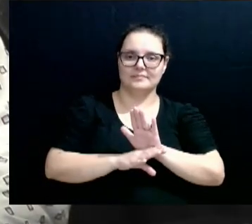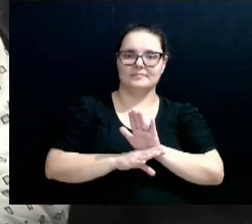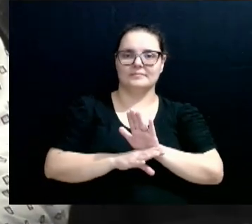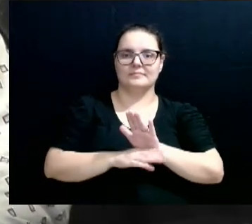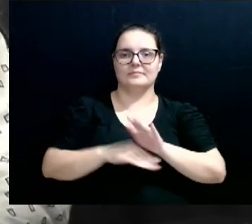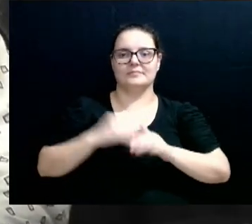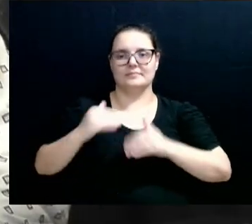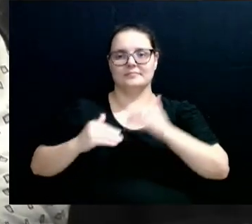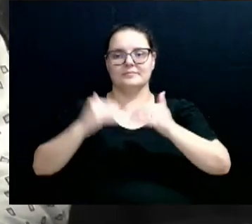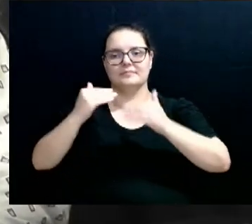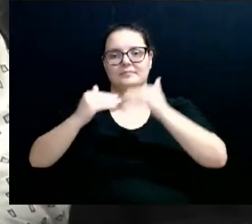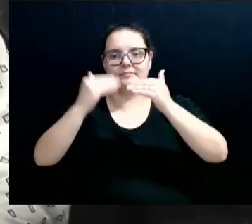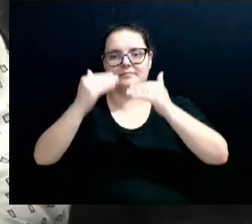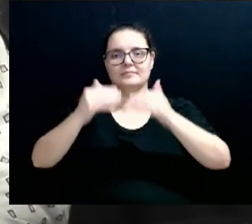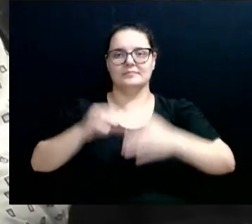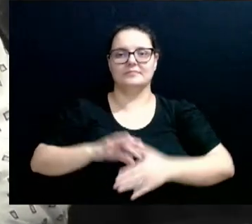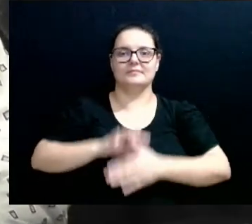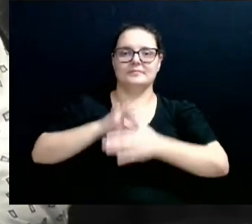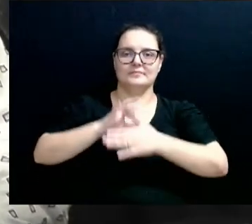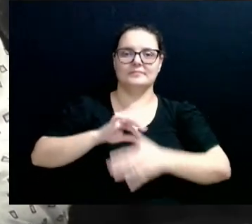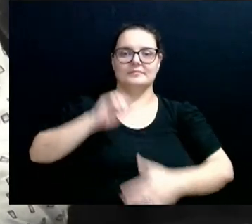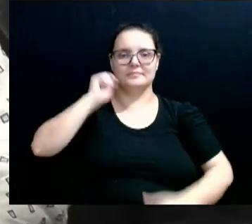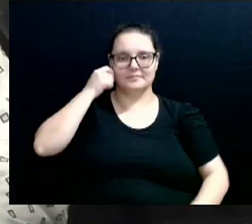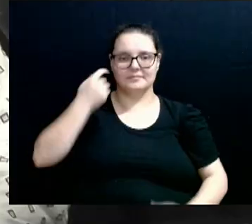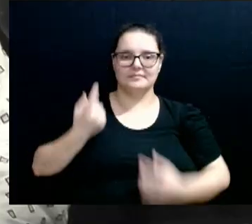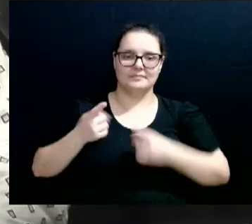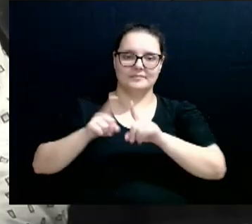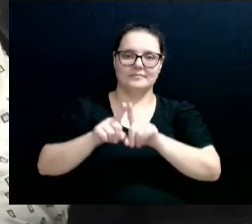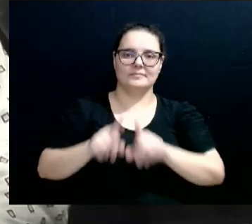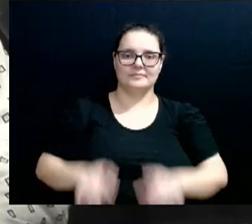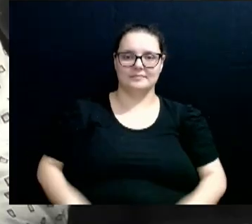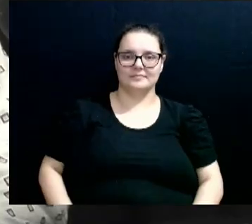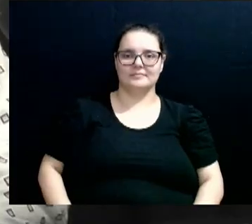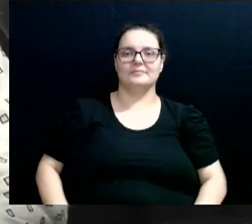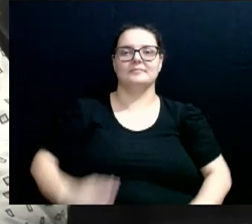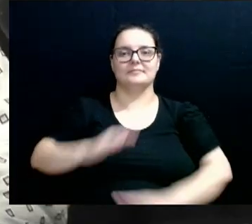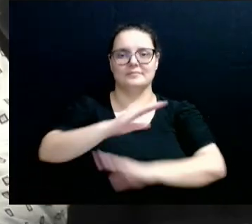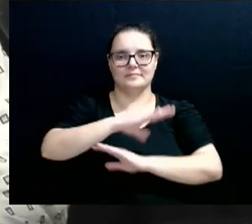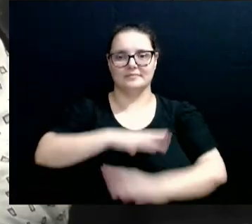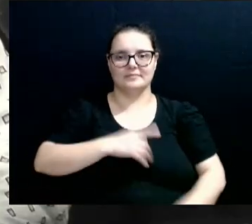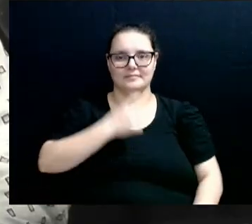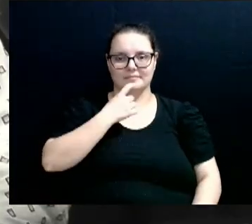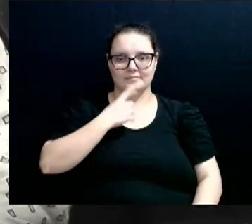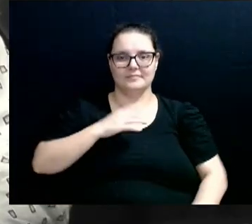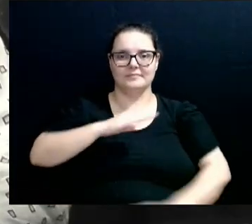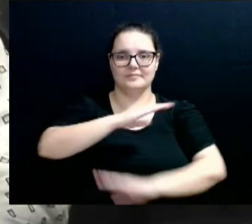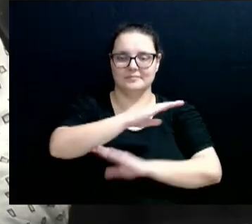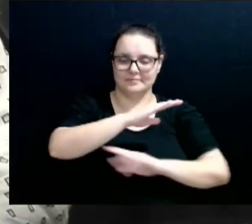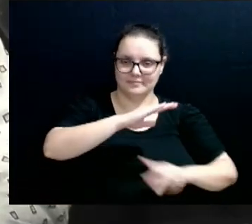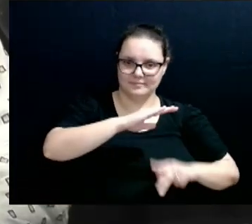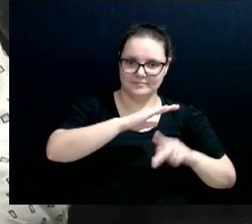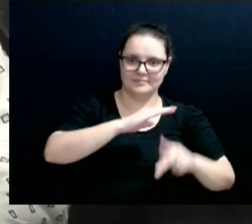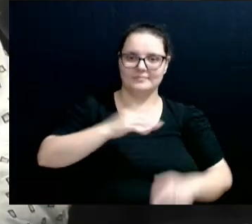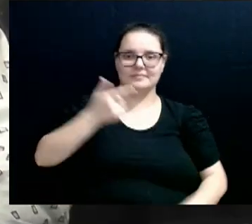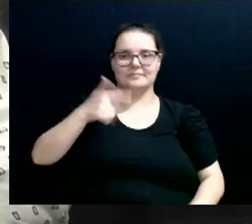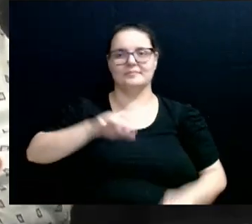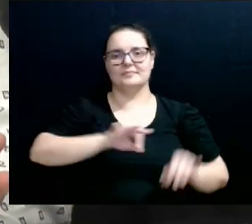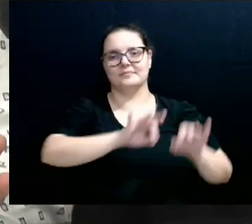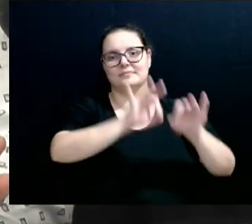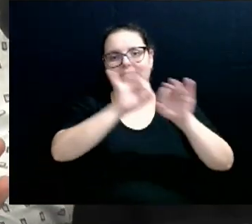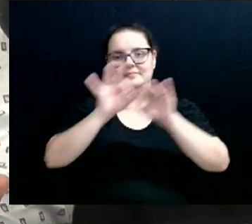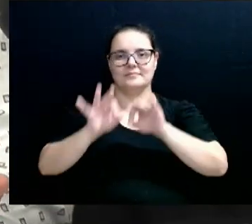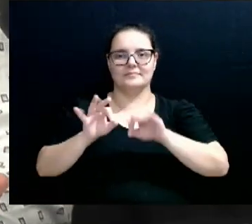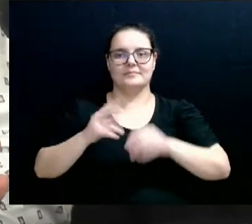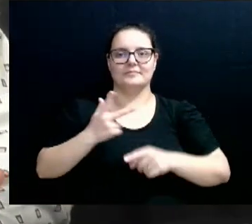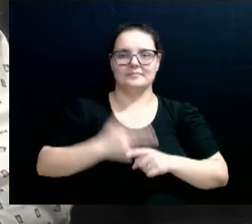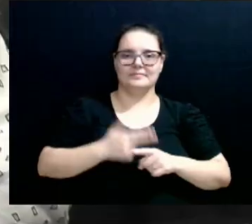Lideranças Negras na Gestão, em parceria com a Câmara Municipal, a Casa do Povo. Continue acompanhando a nossa série e compartilhe